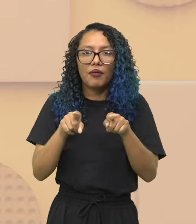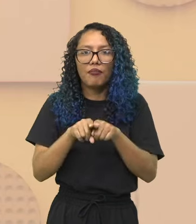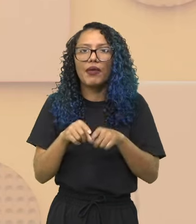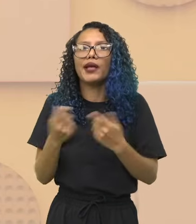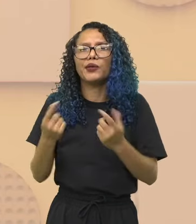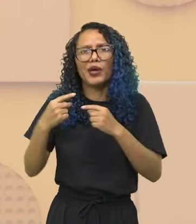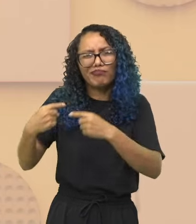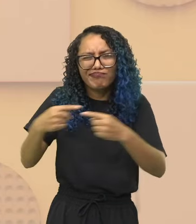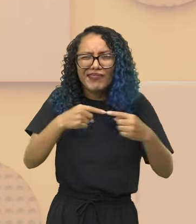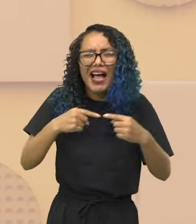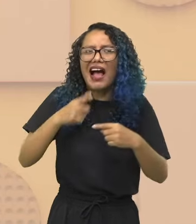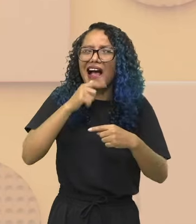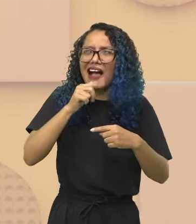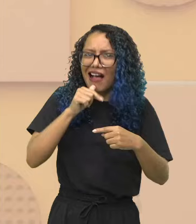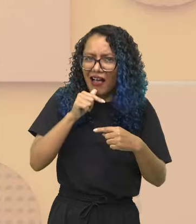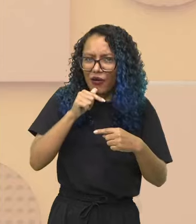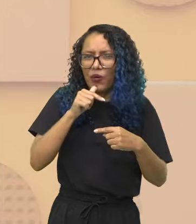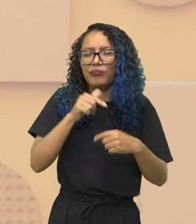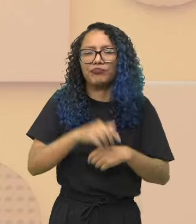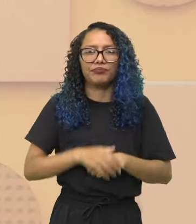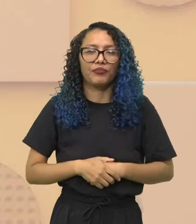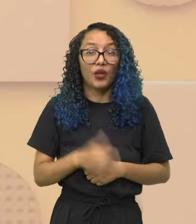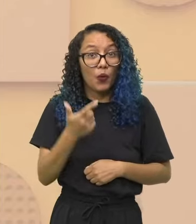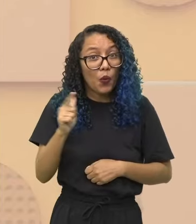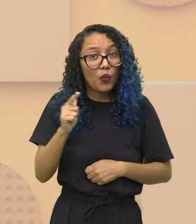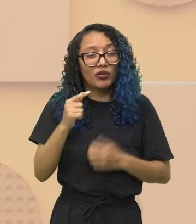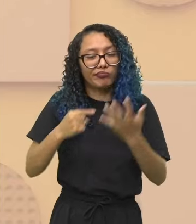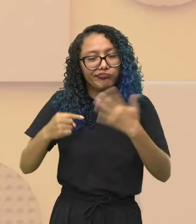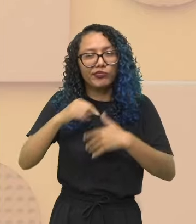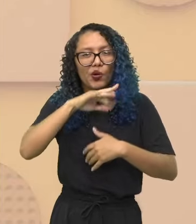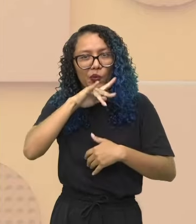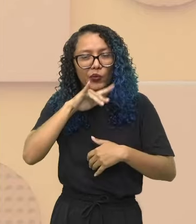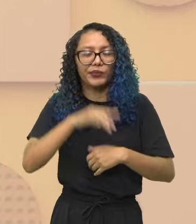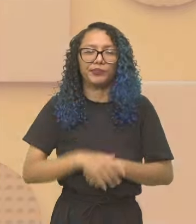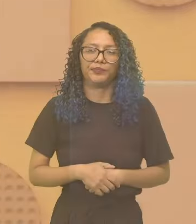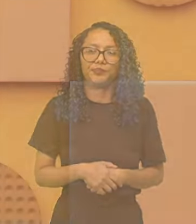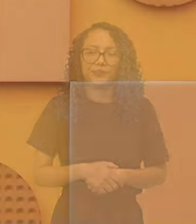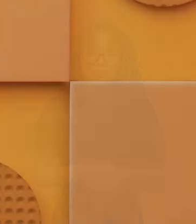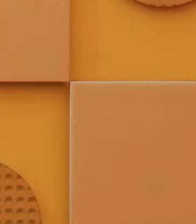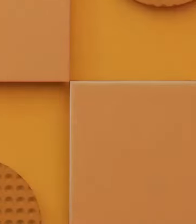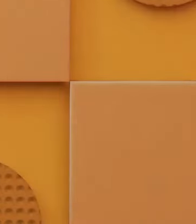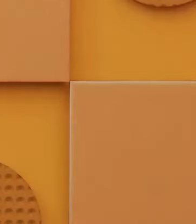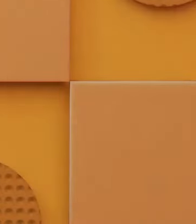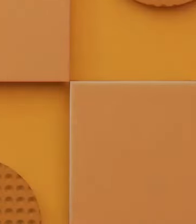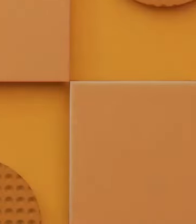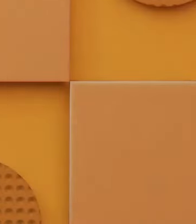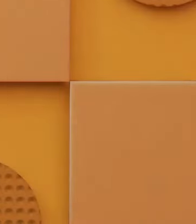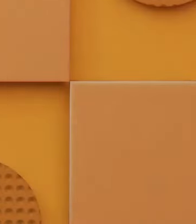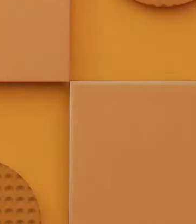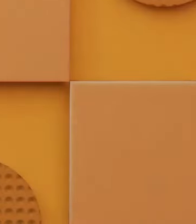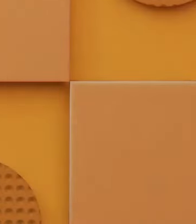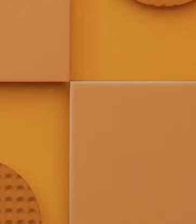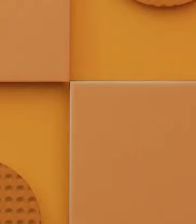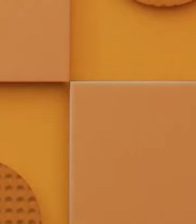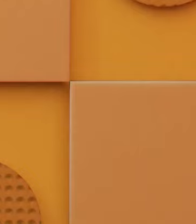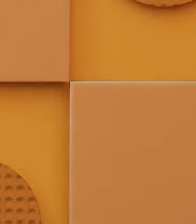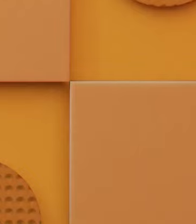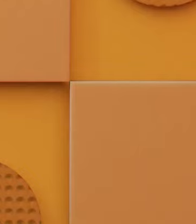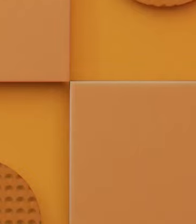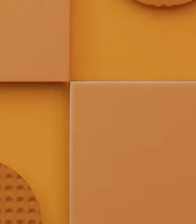desvantagem, certo? Então, a gente verificou aí algumas dessas possíveis vantagens e desvantagens.